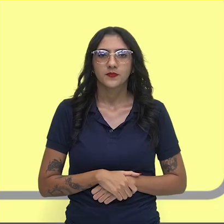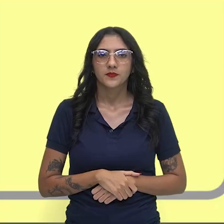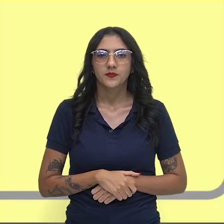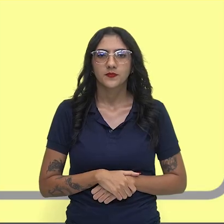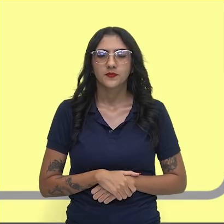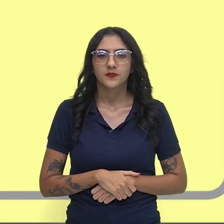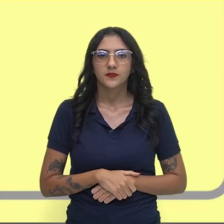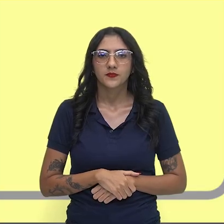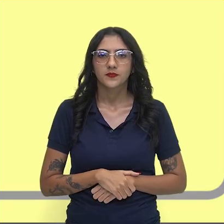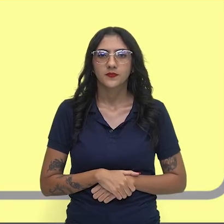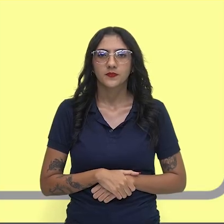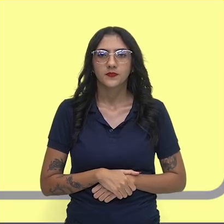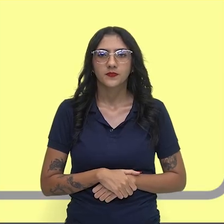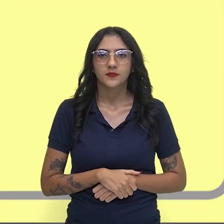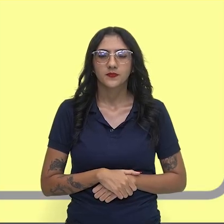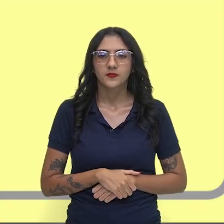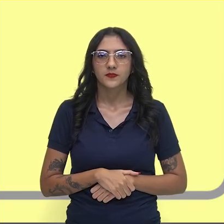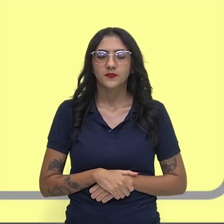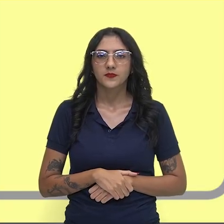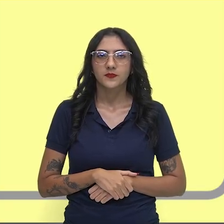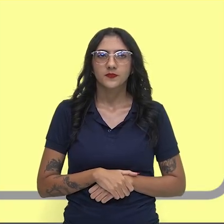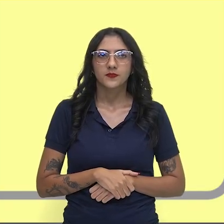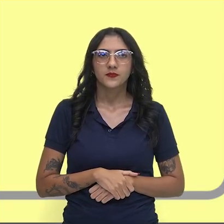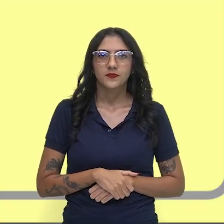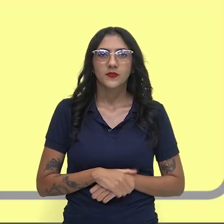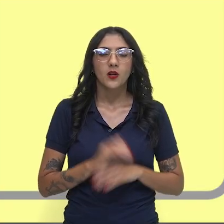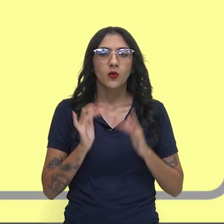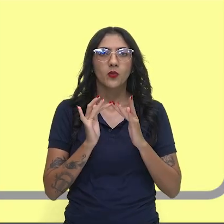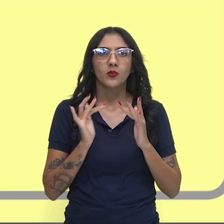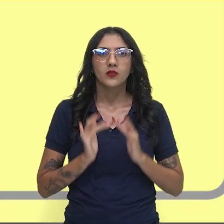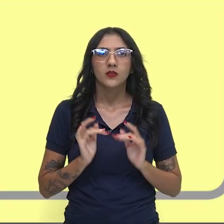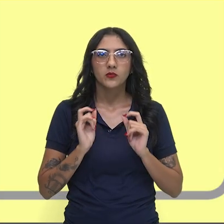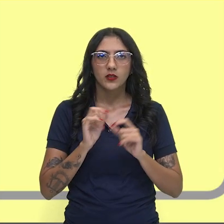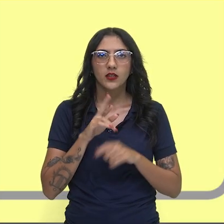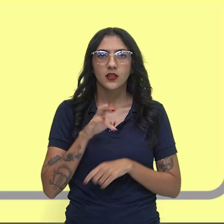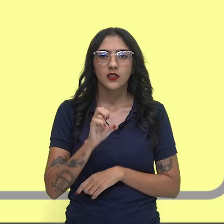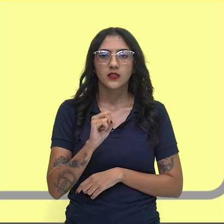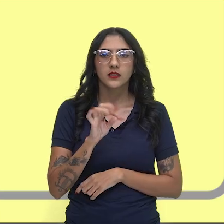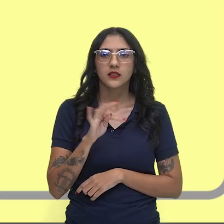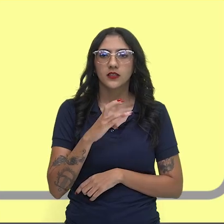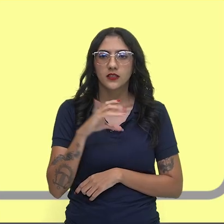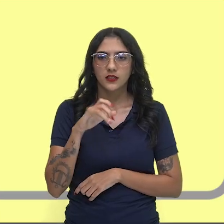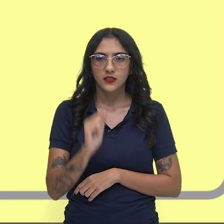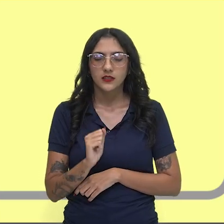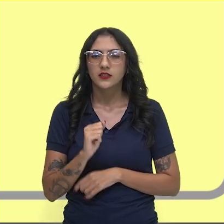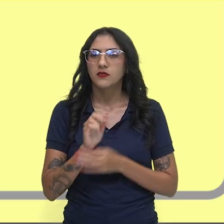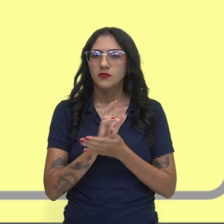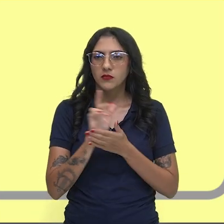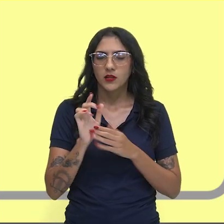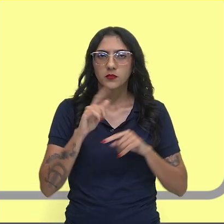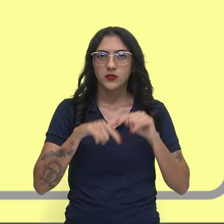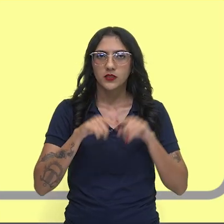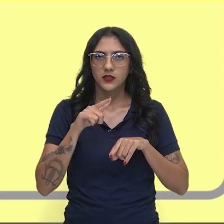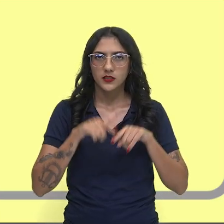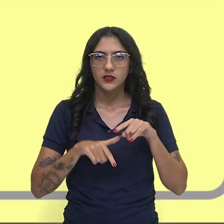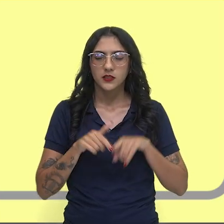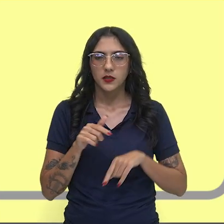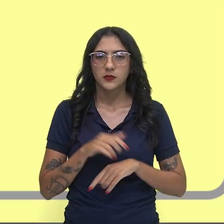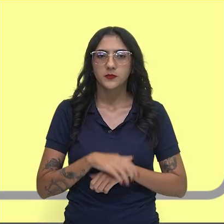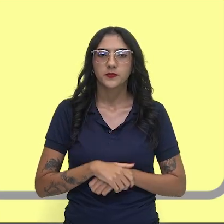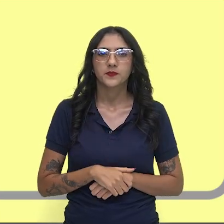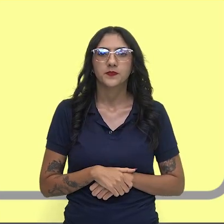Logo, você tem esse circuito, que envolve resistência, fio de ligação e os receptores. Muito